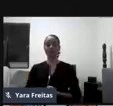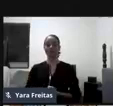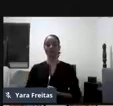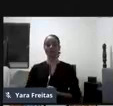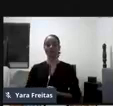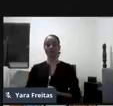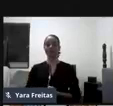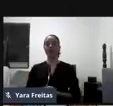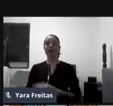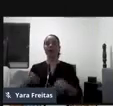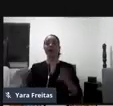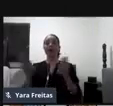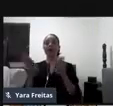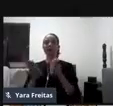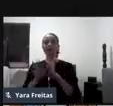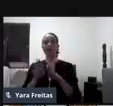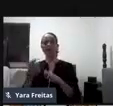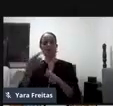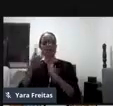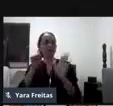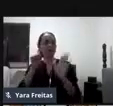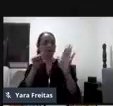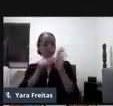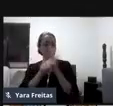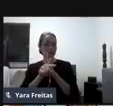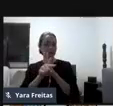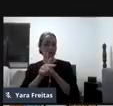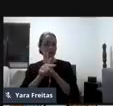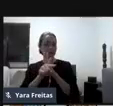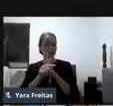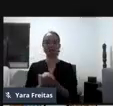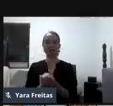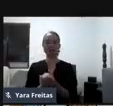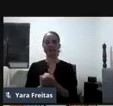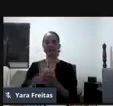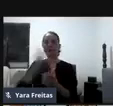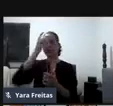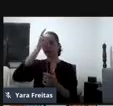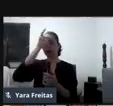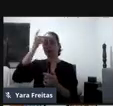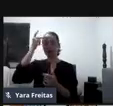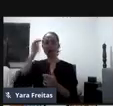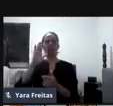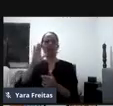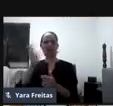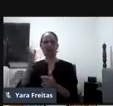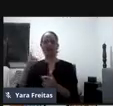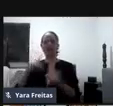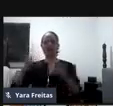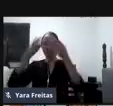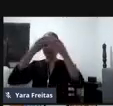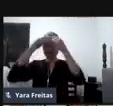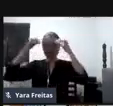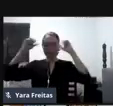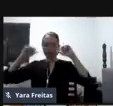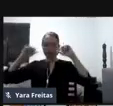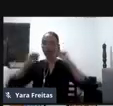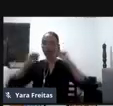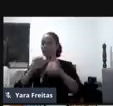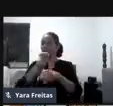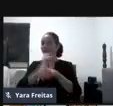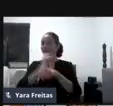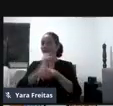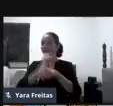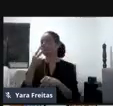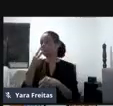Além disso, vamos ver aqui. Uma pessoa já com Alzheimer, adianta parar de fumar? Olha,